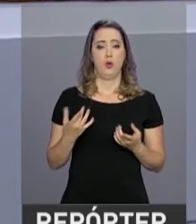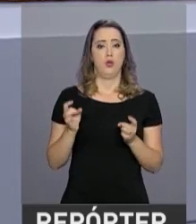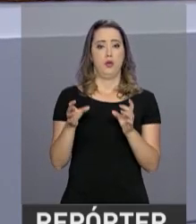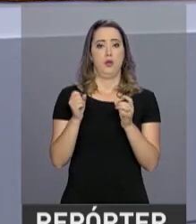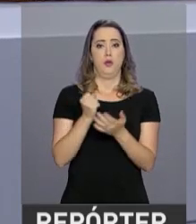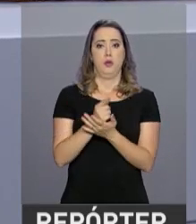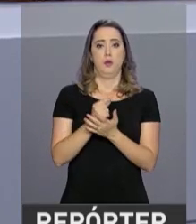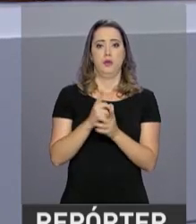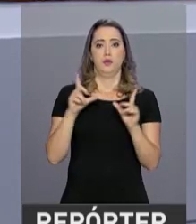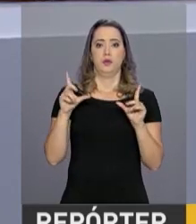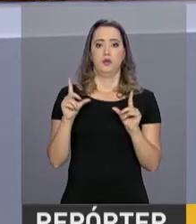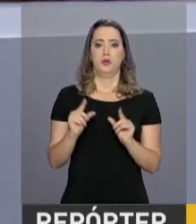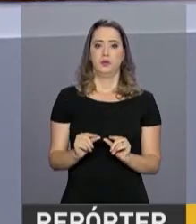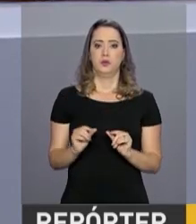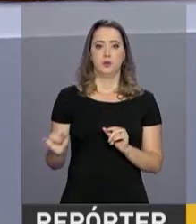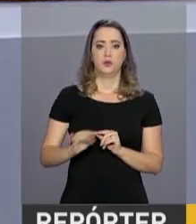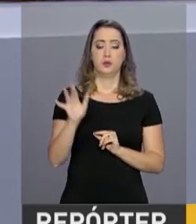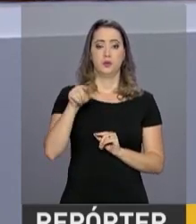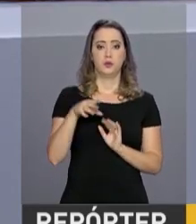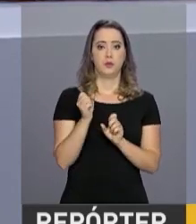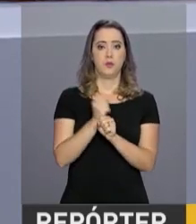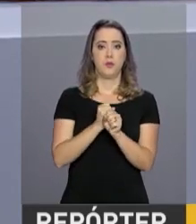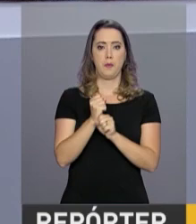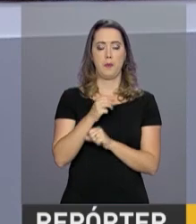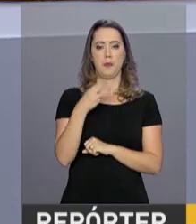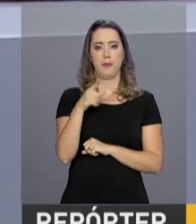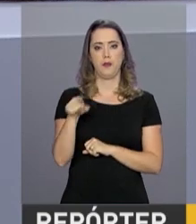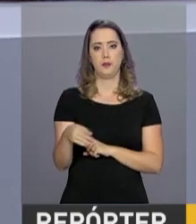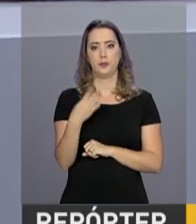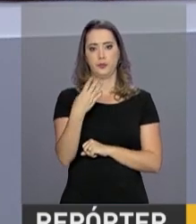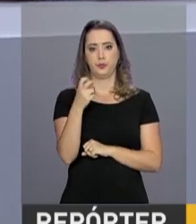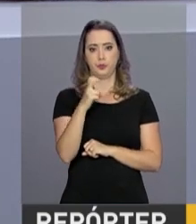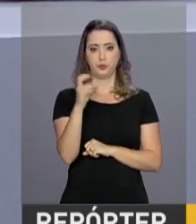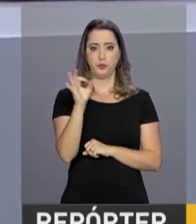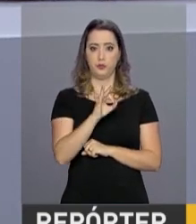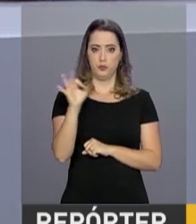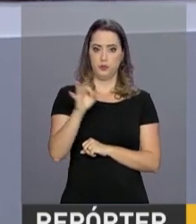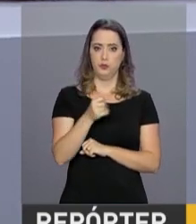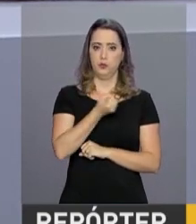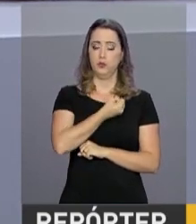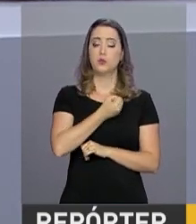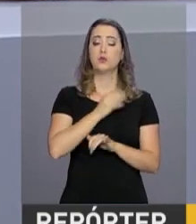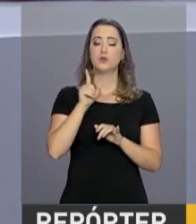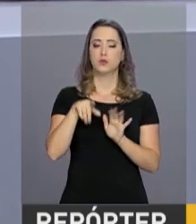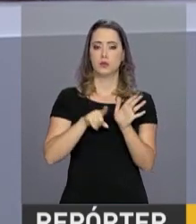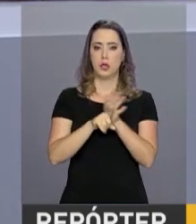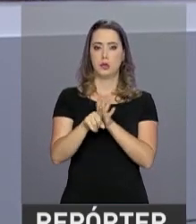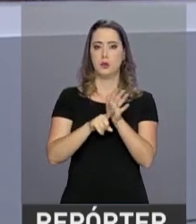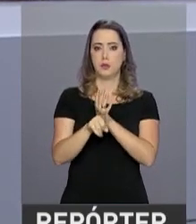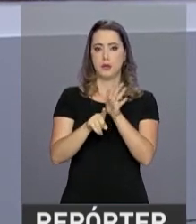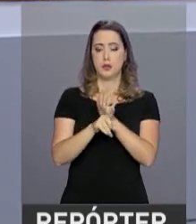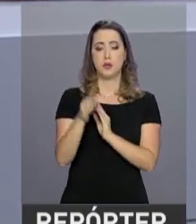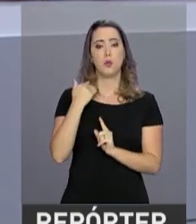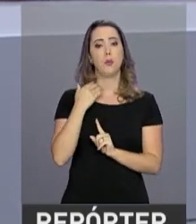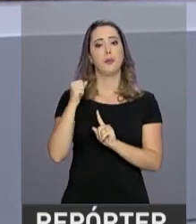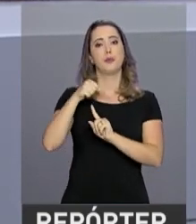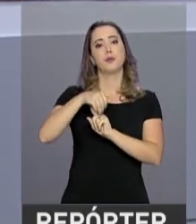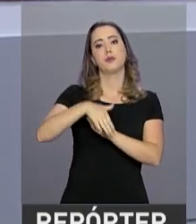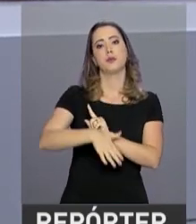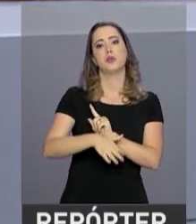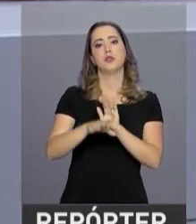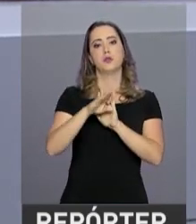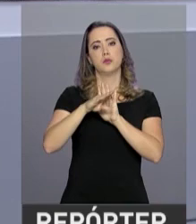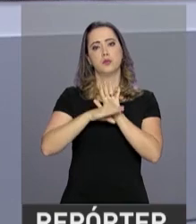estimativa de inflação deste ano que agora está em 3,45 por cento os números estão no boletim focus do banco central